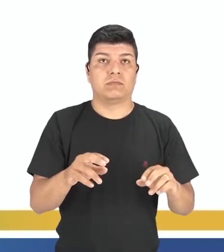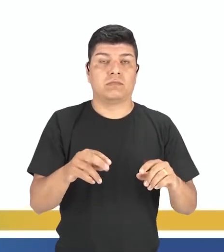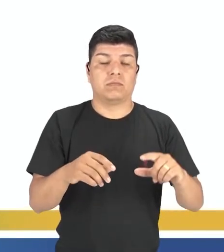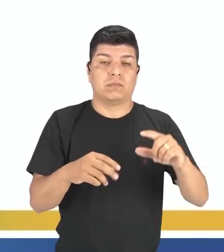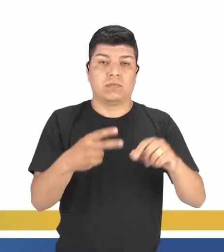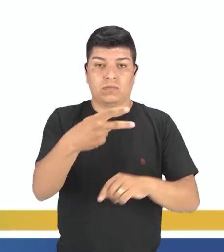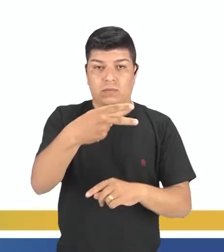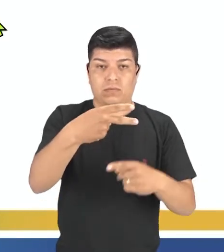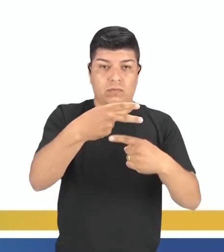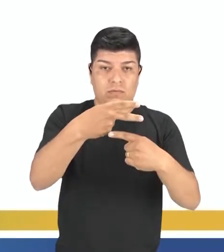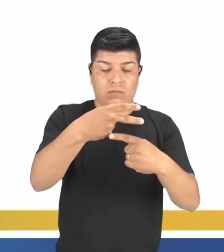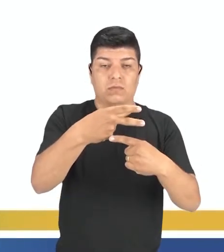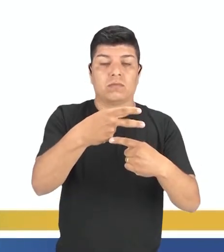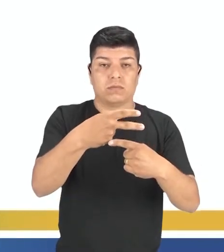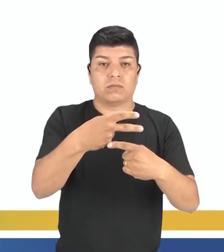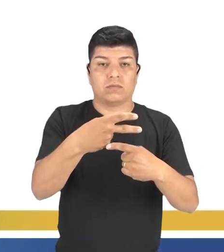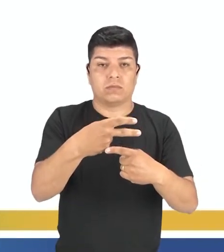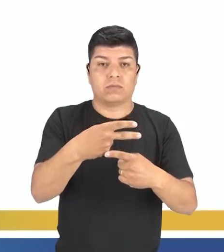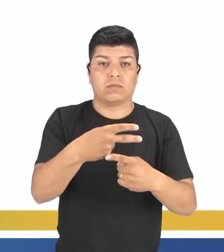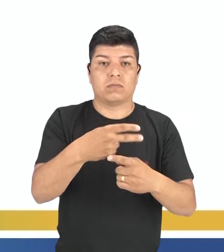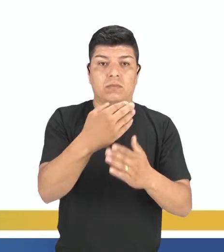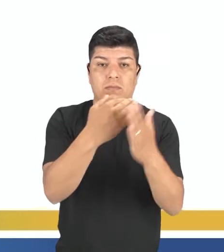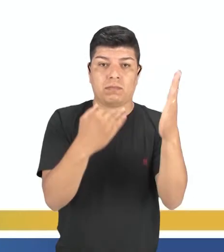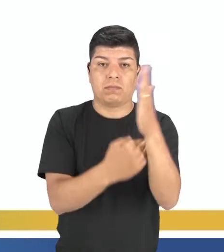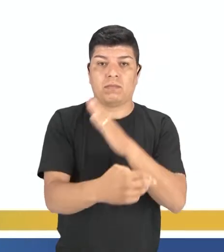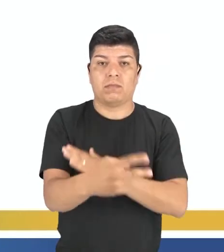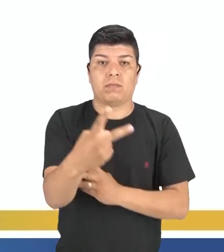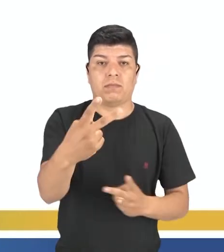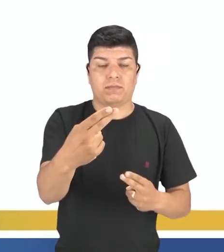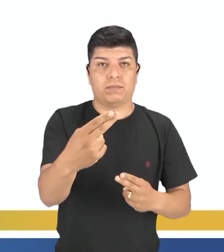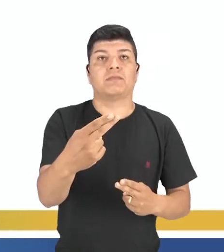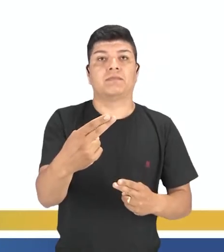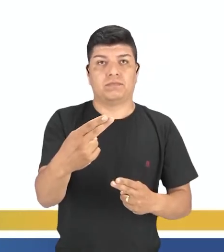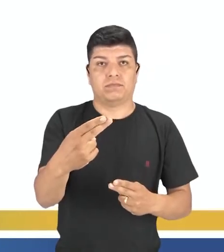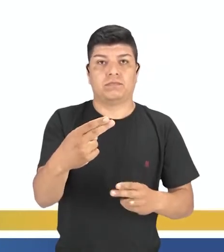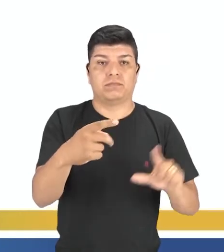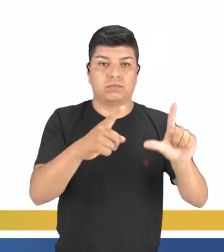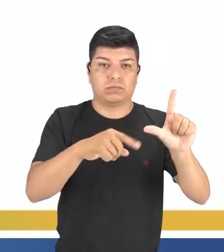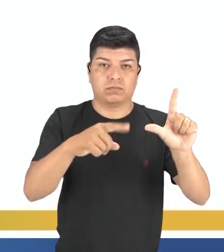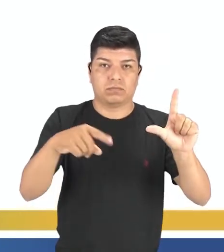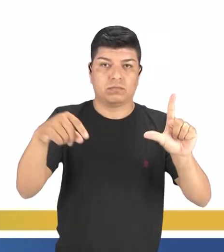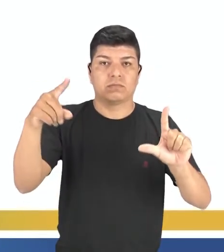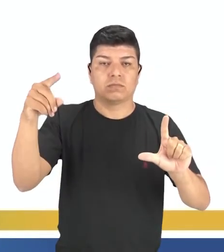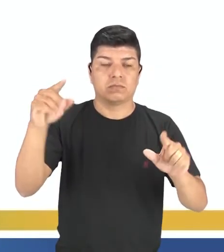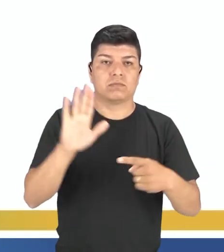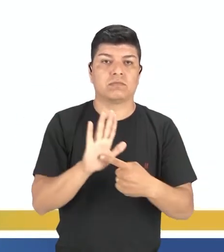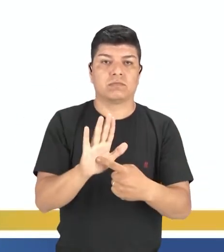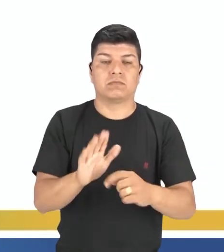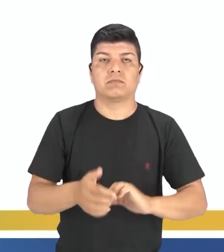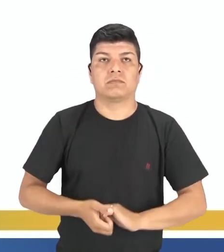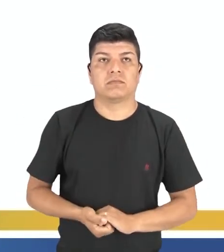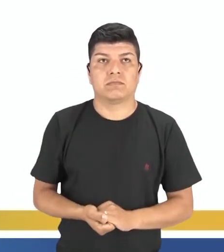desigualdade maior ou igual. Assim, vamos esboçar o gráfico dessa inequação de segundo grau.